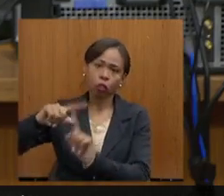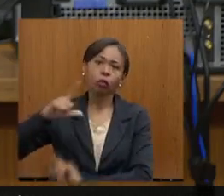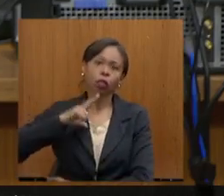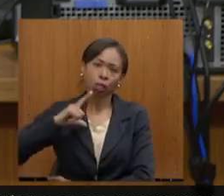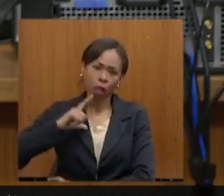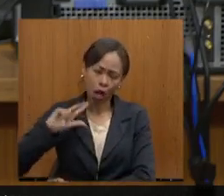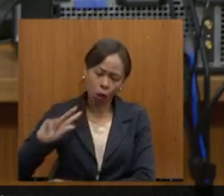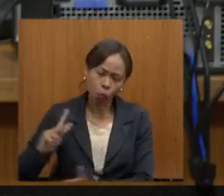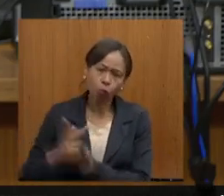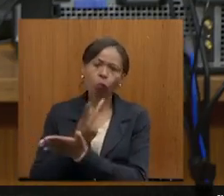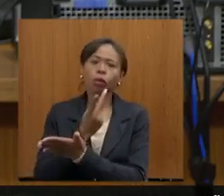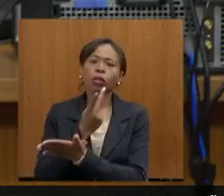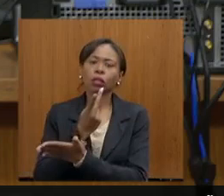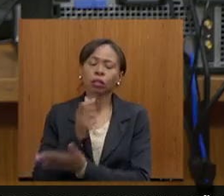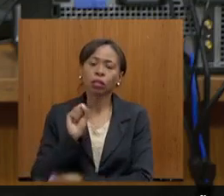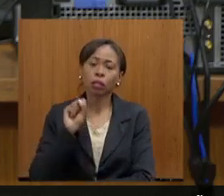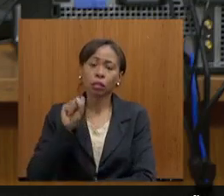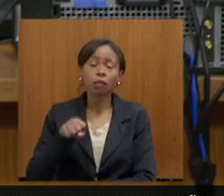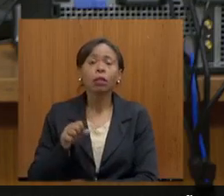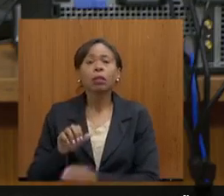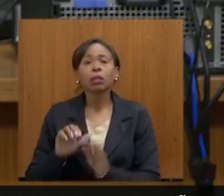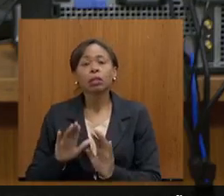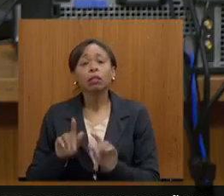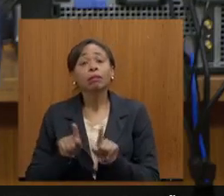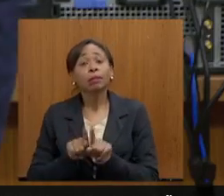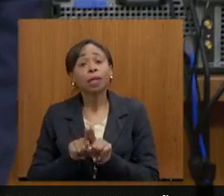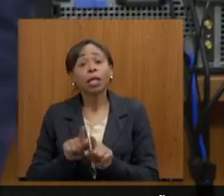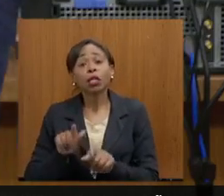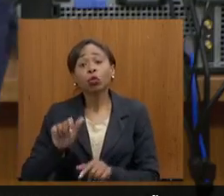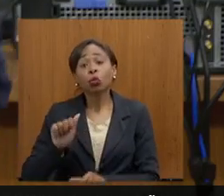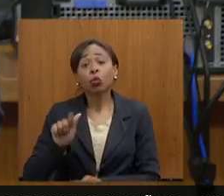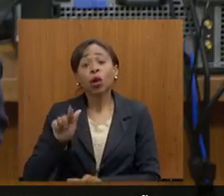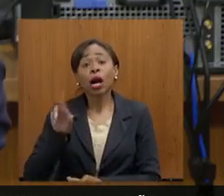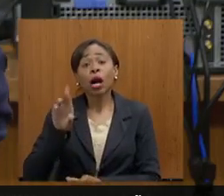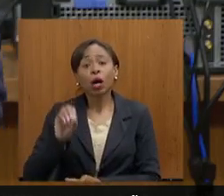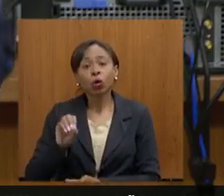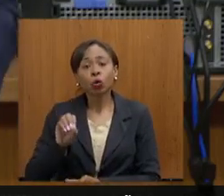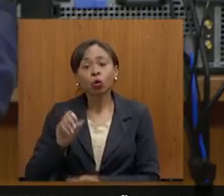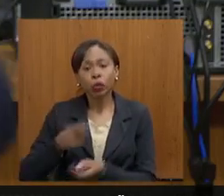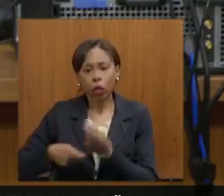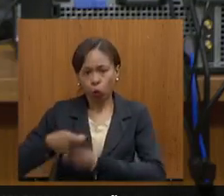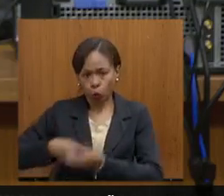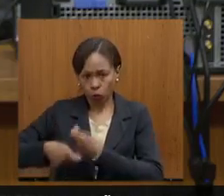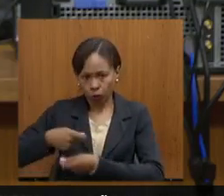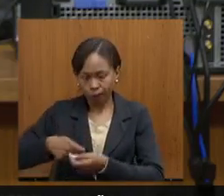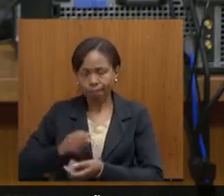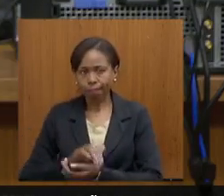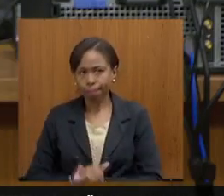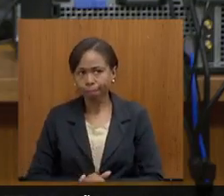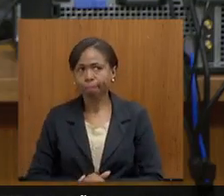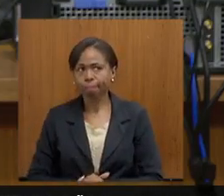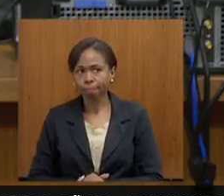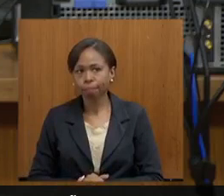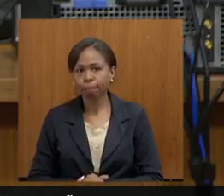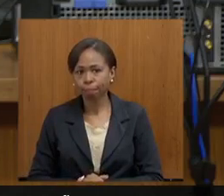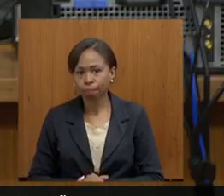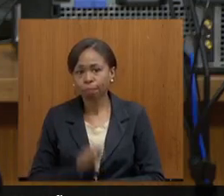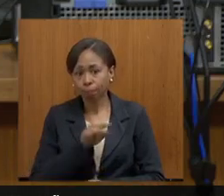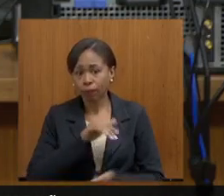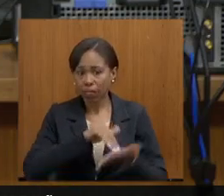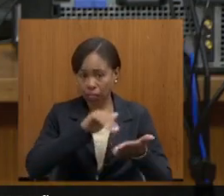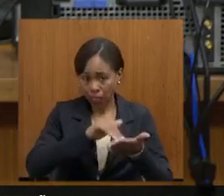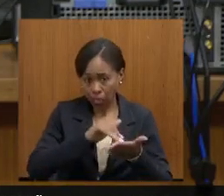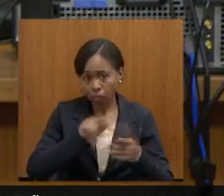acontecendo tá chegando e ainda vou falar do agronegócio secretários e nosso presidente da